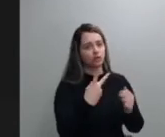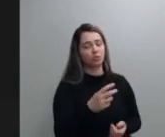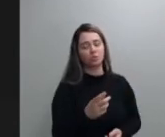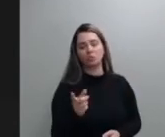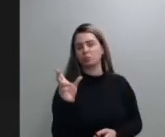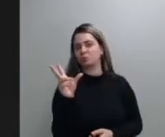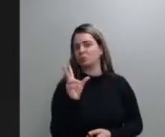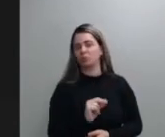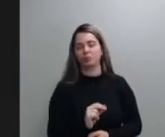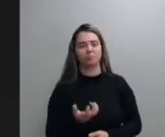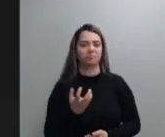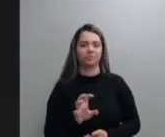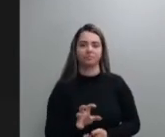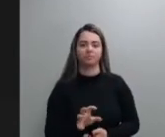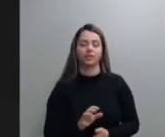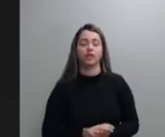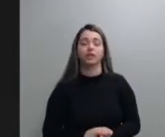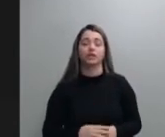jurídicos